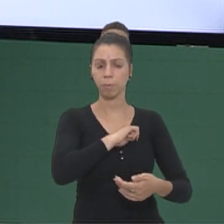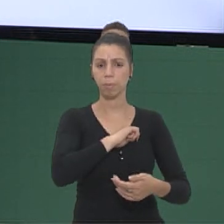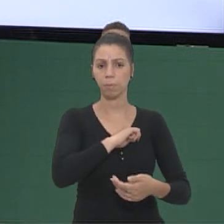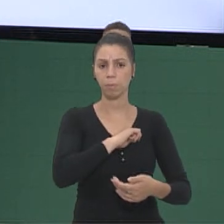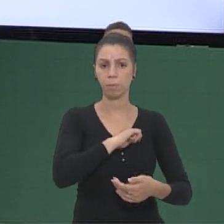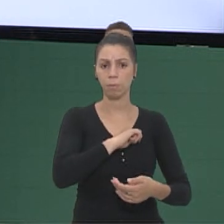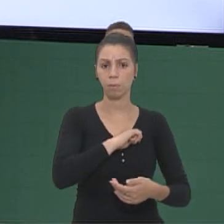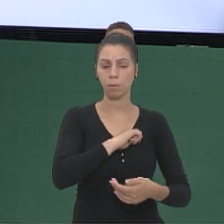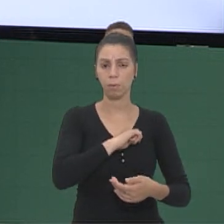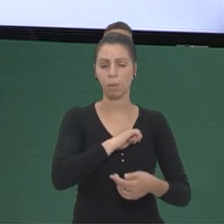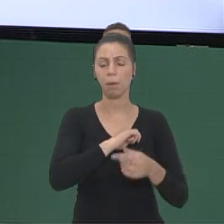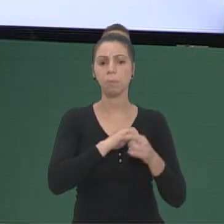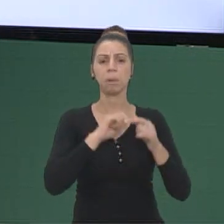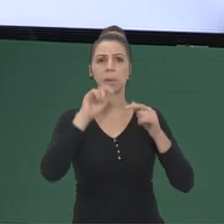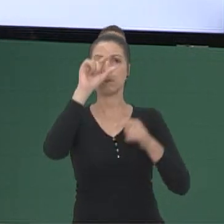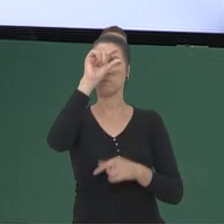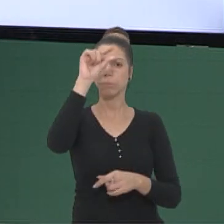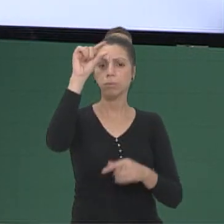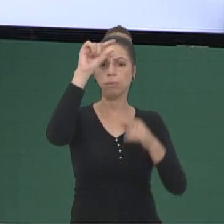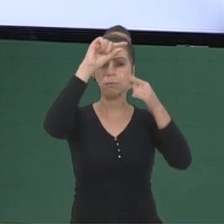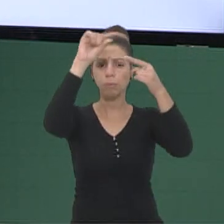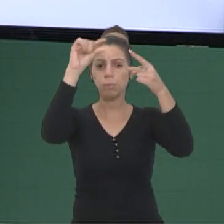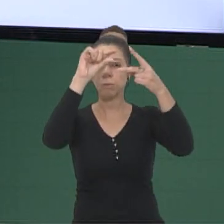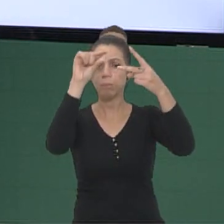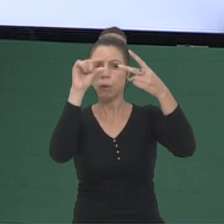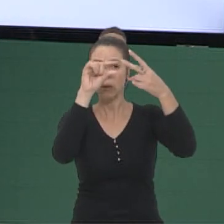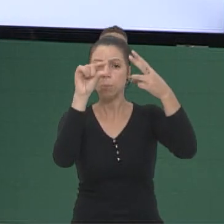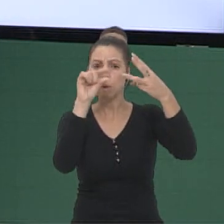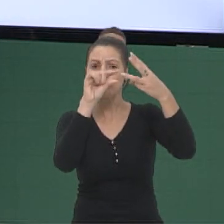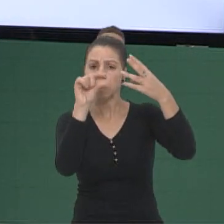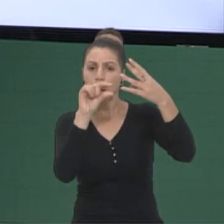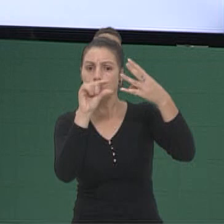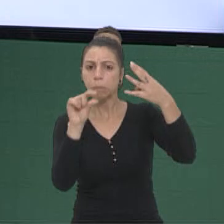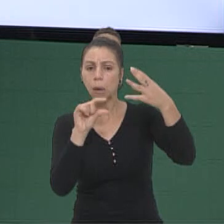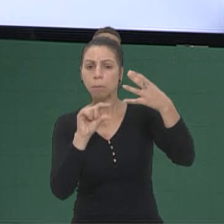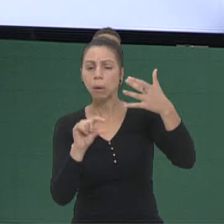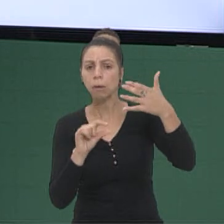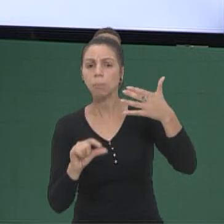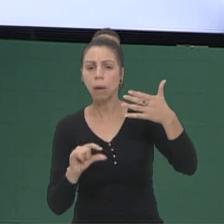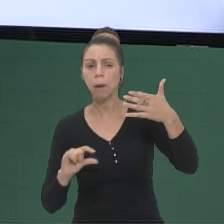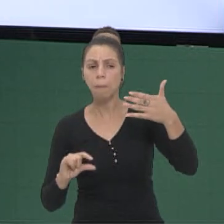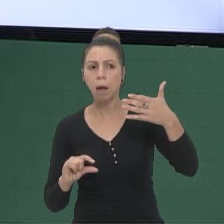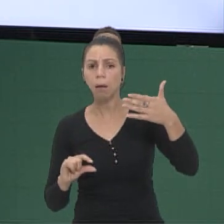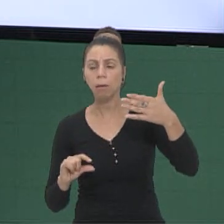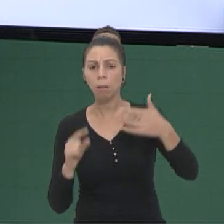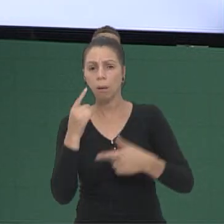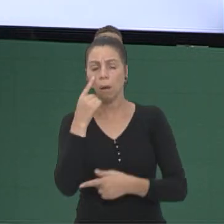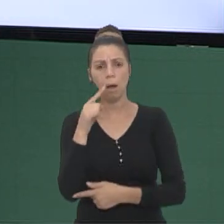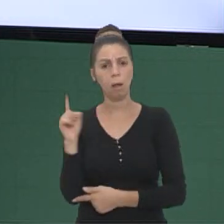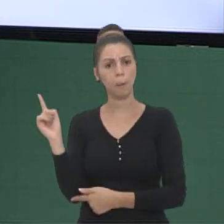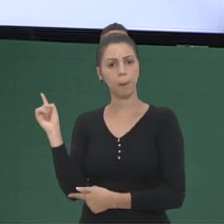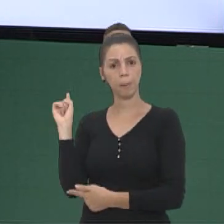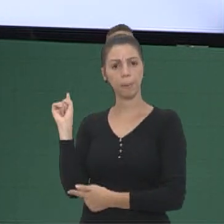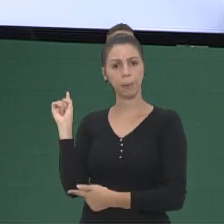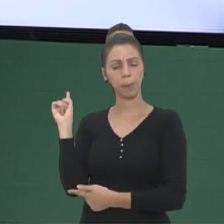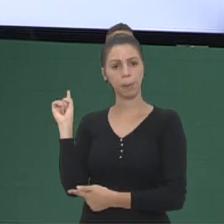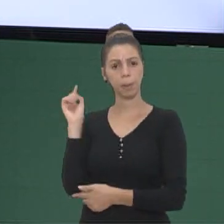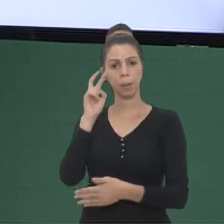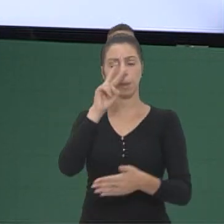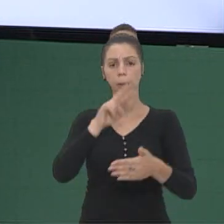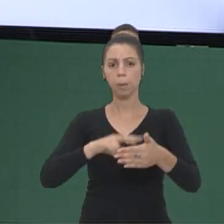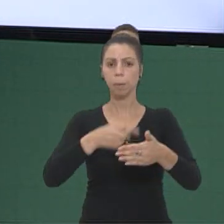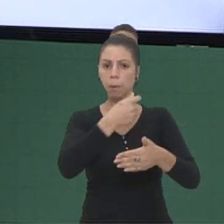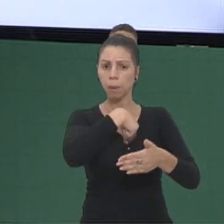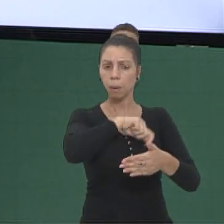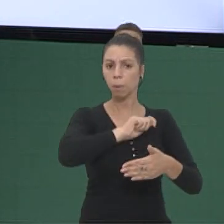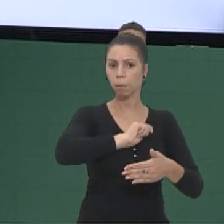A segunda pessoa, do plural vosotros e vosotras. Estudiareis, lereis, vivireis,